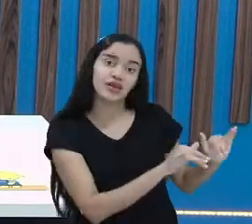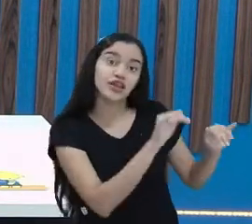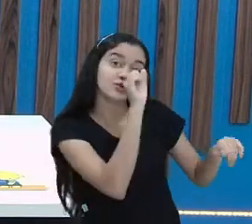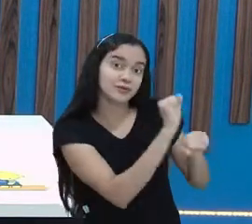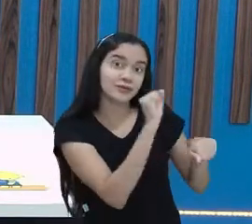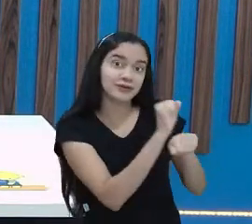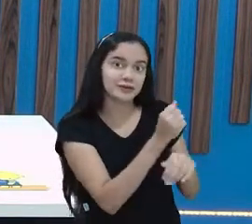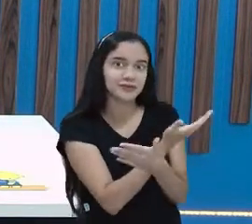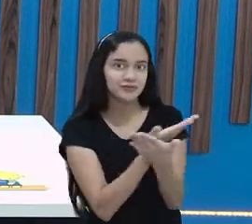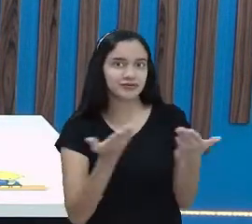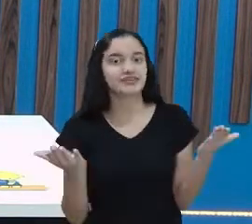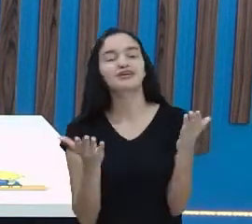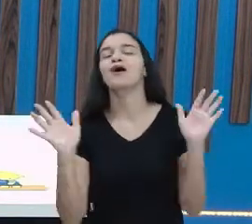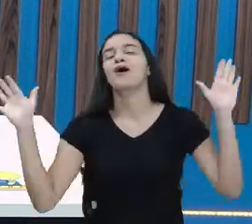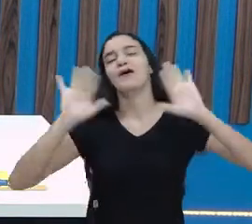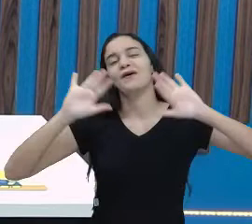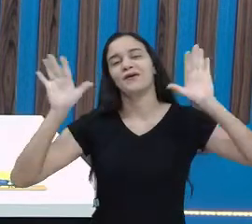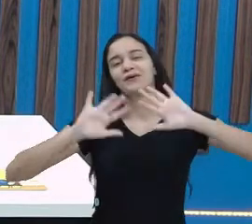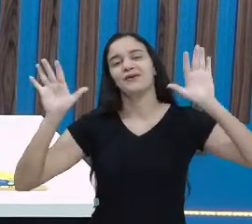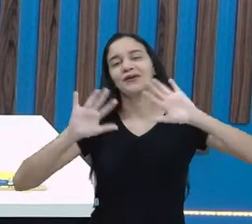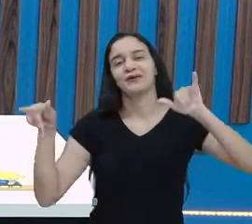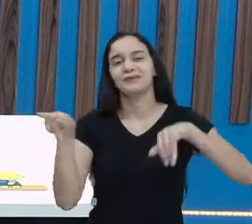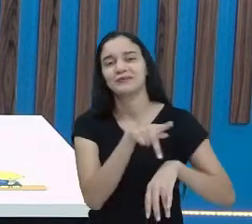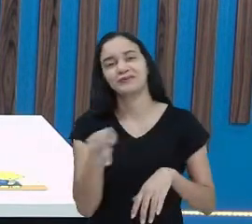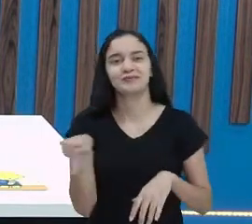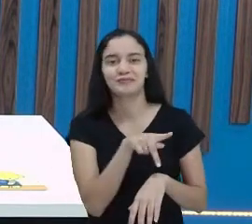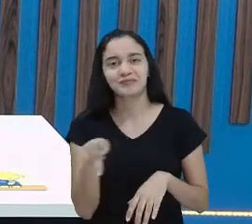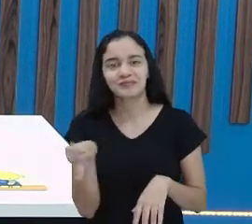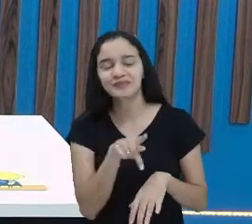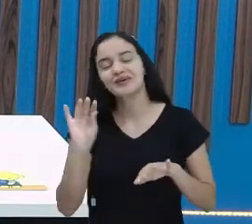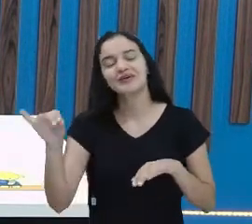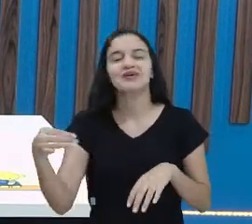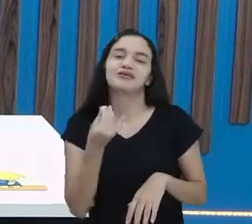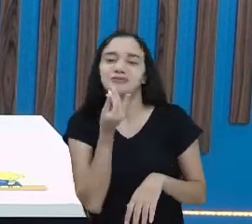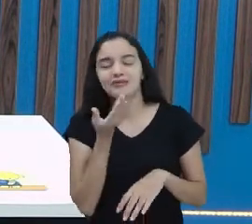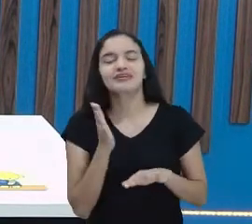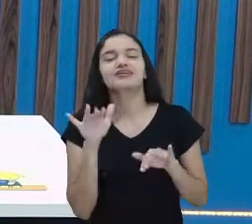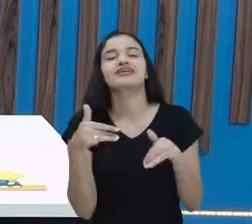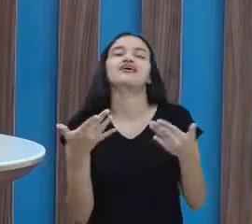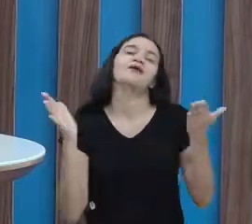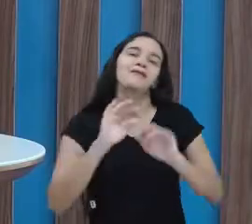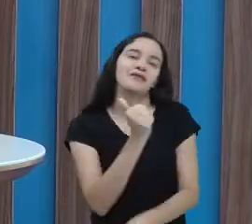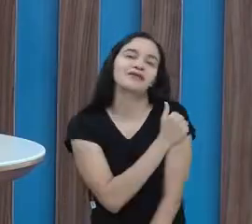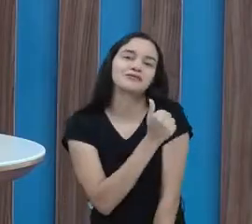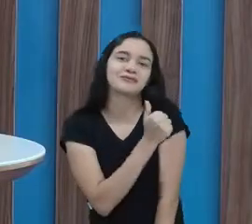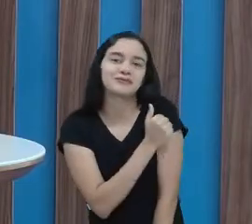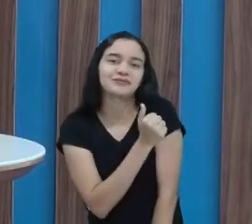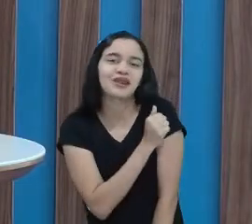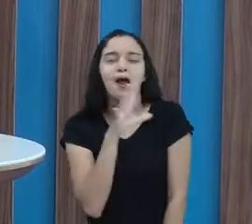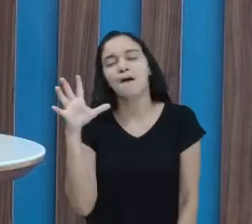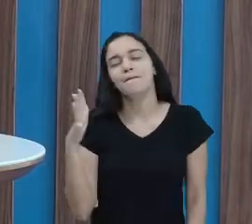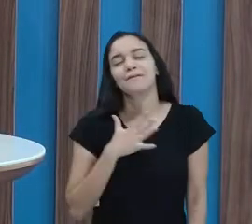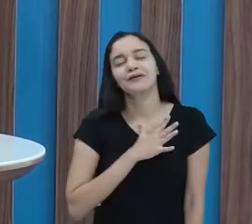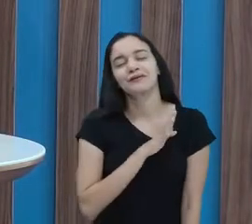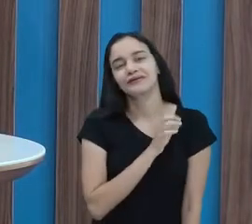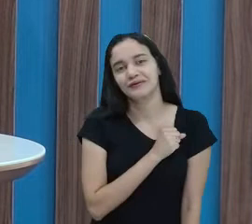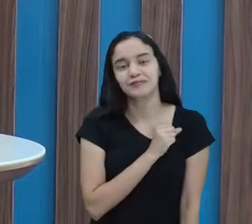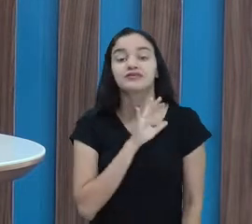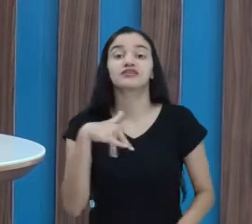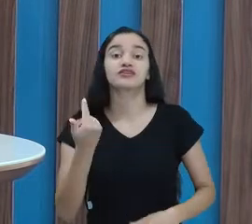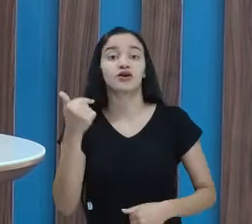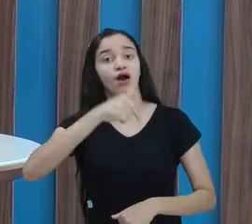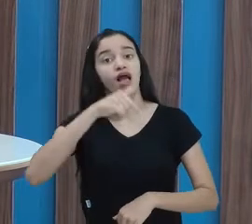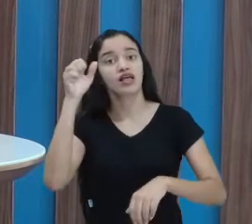aguardando você. Olá, professora Iris. Olá, professora Josi. Olá, estudantes, crianças, meus amores. Estou